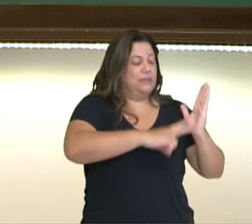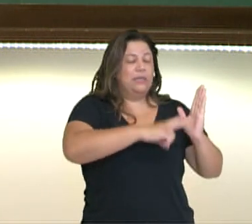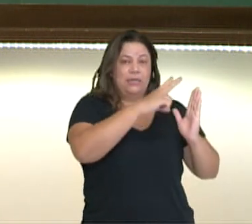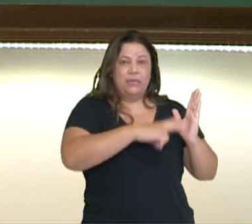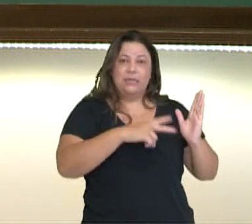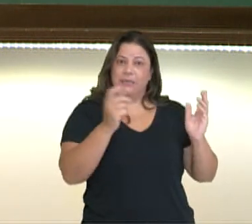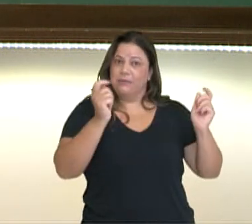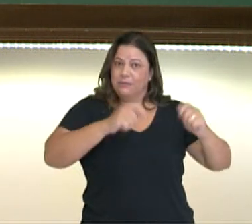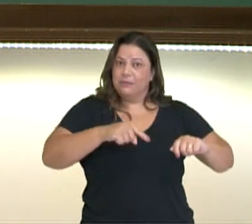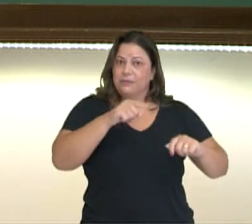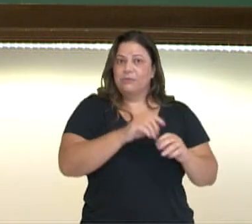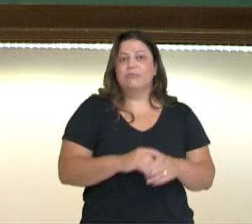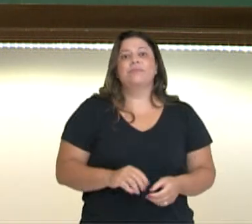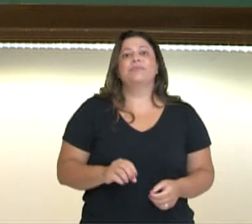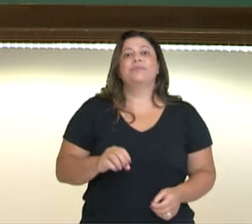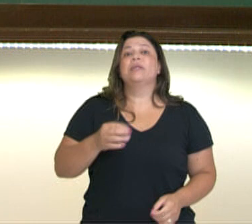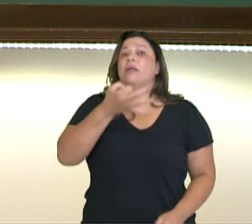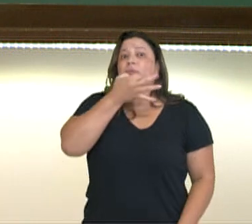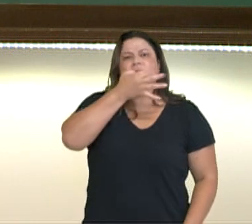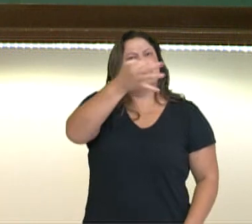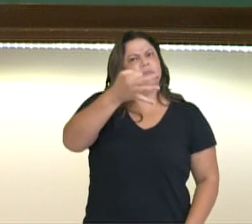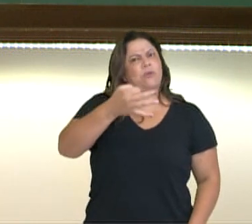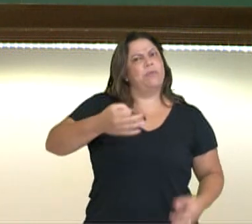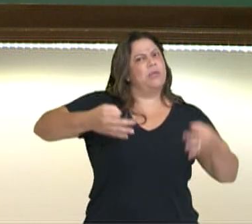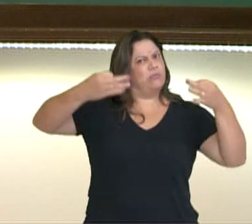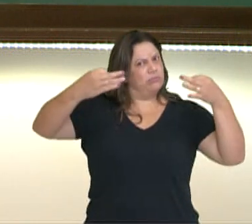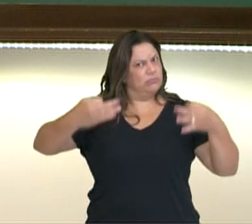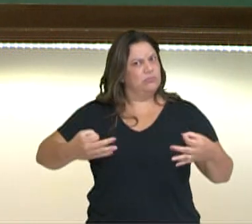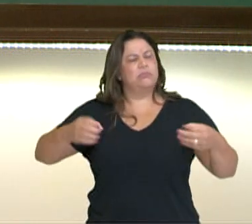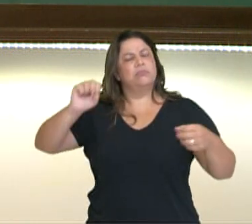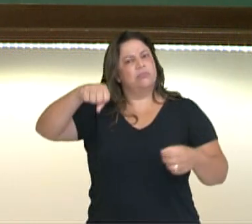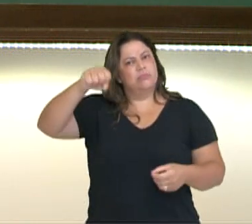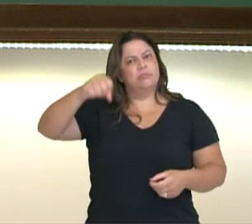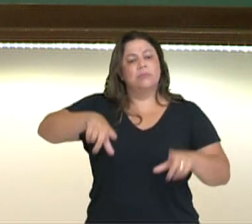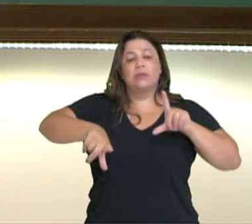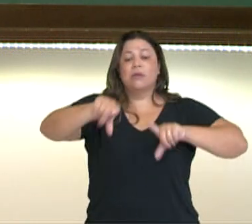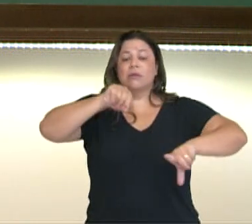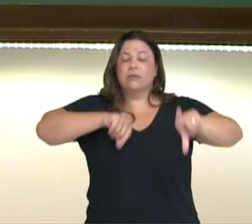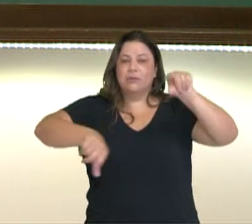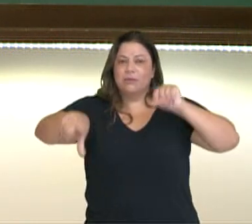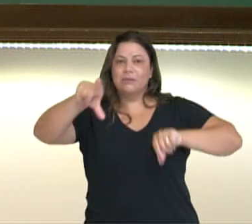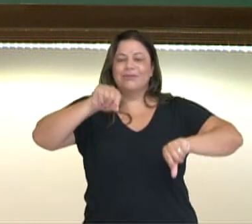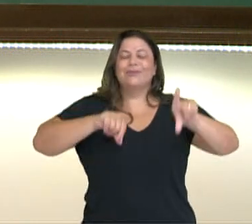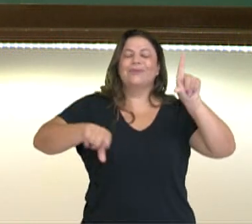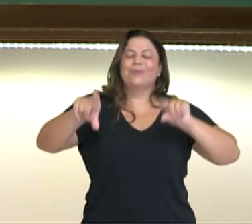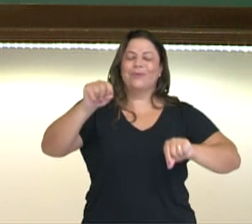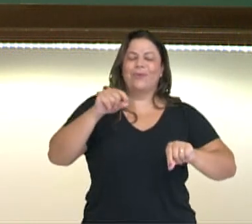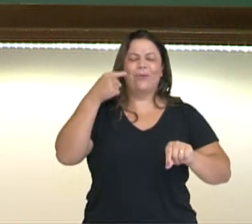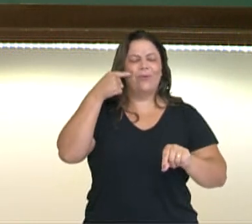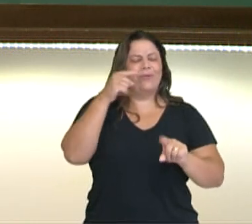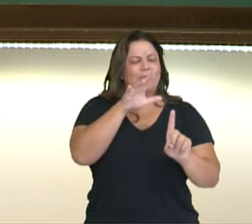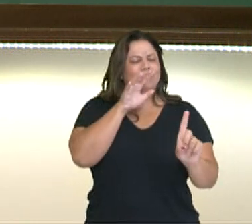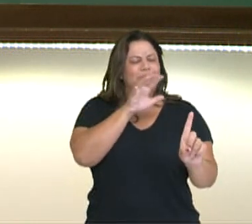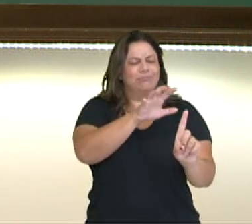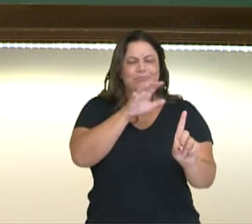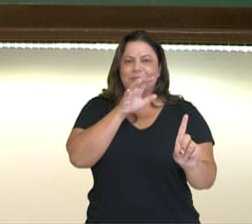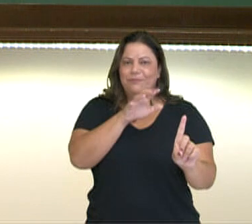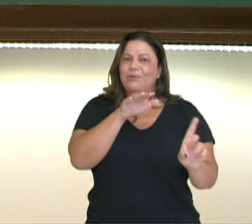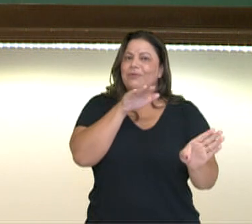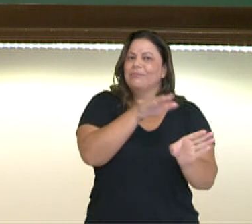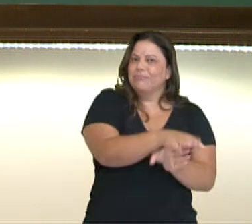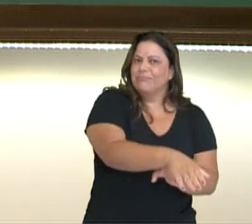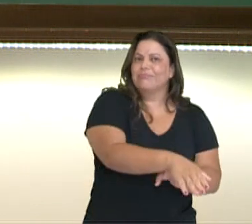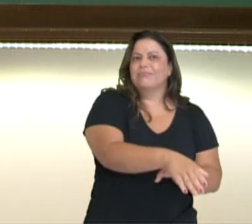de argumentos, sim. Então, escolha os argumentos que sejam bem convincentes para o seu artigo de